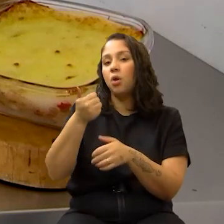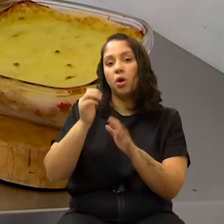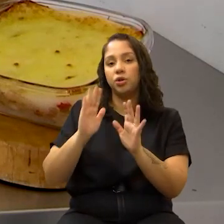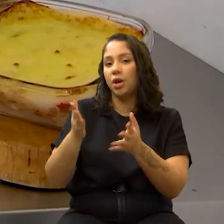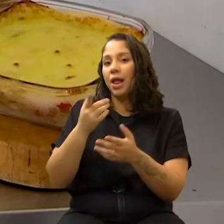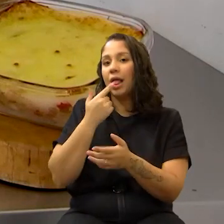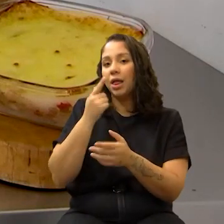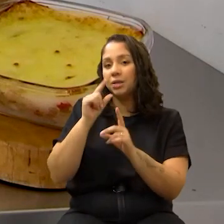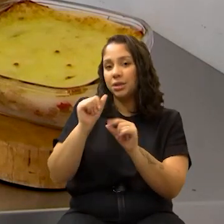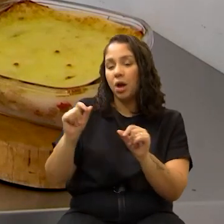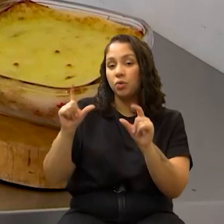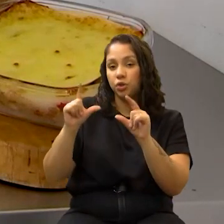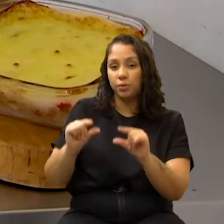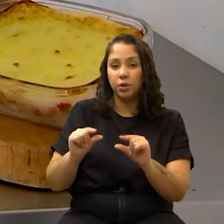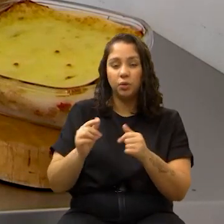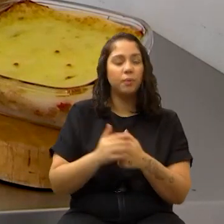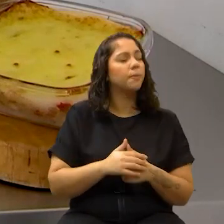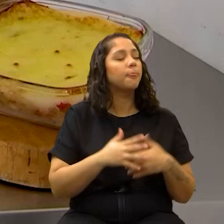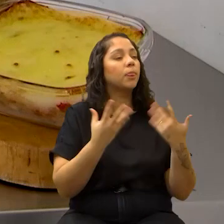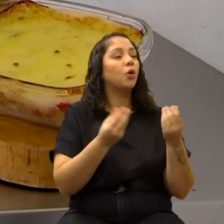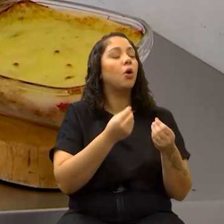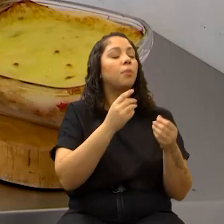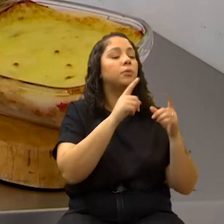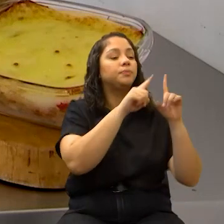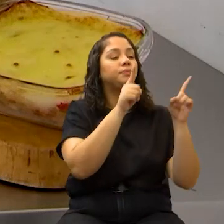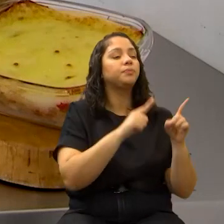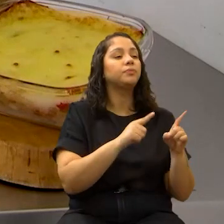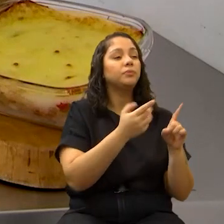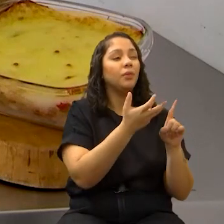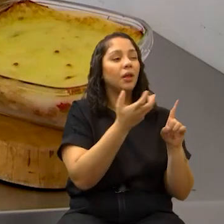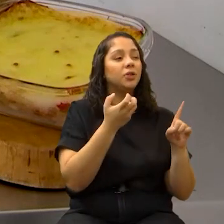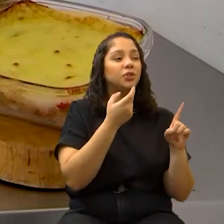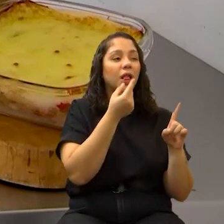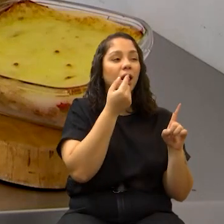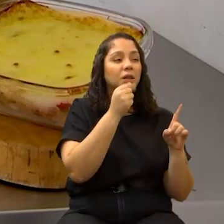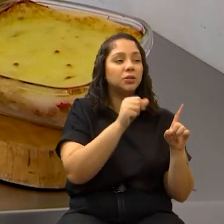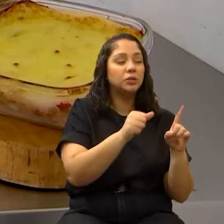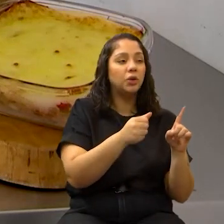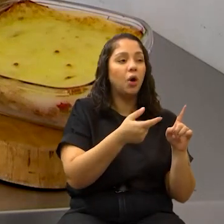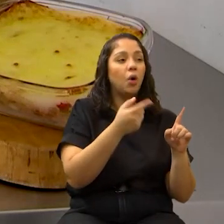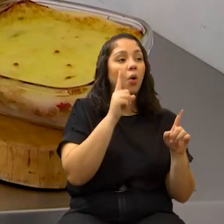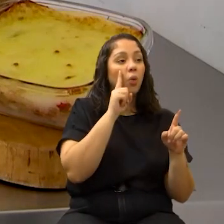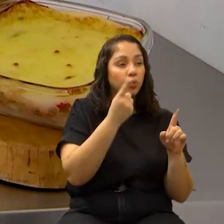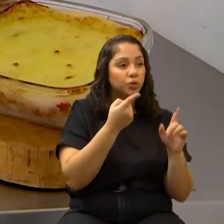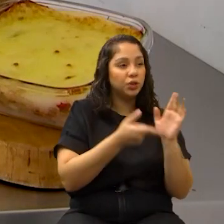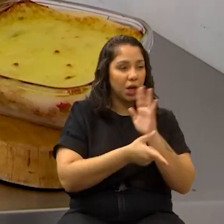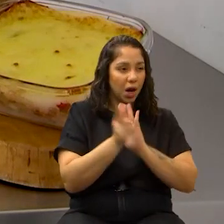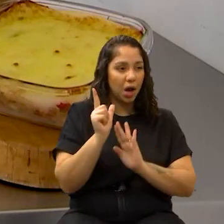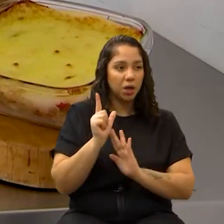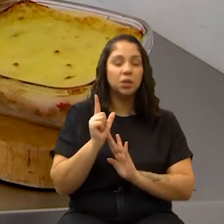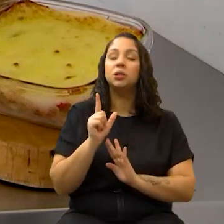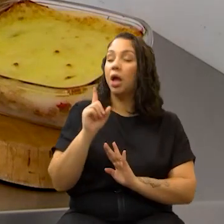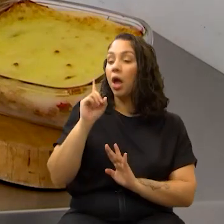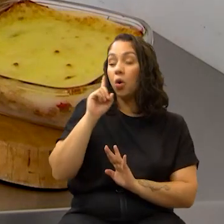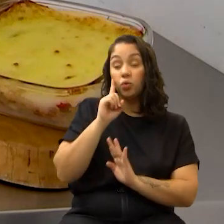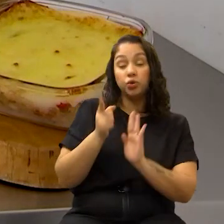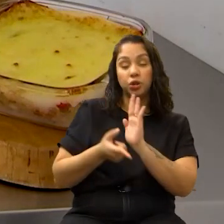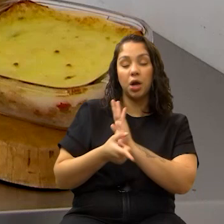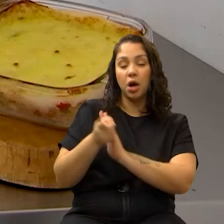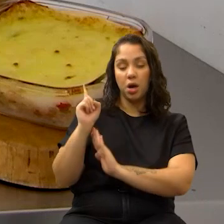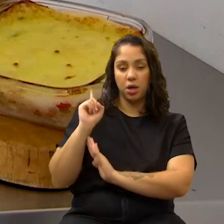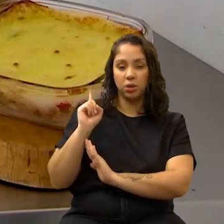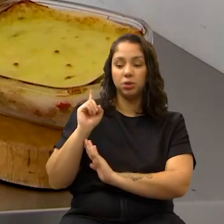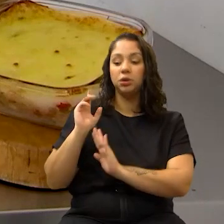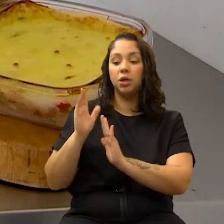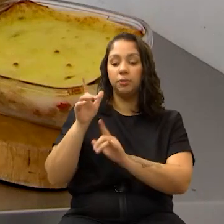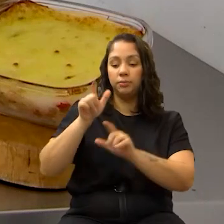quando vai dessalgar o bacalhau, o ideal seria o quê? Um dia antes? Pode ser umas horinhas antes de preparar? Nós dessalgamos de um dia